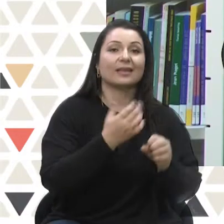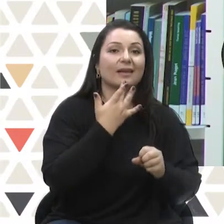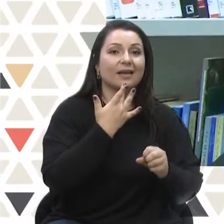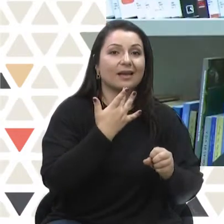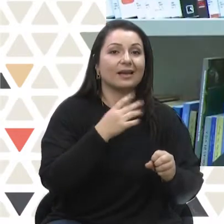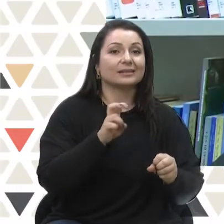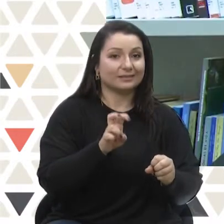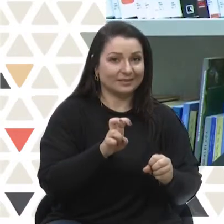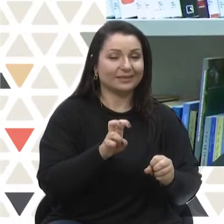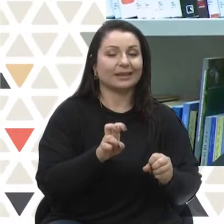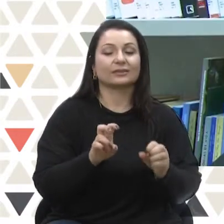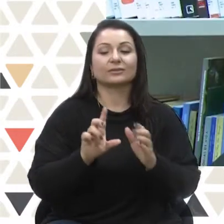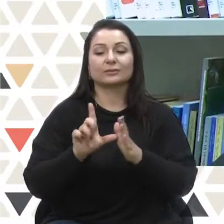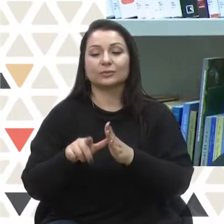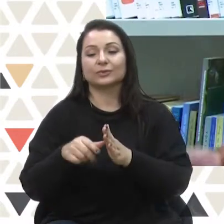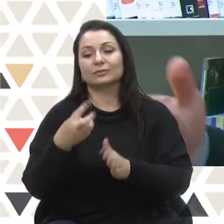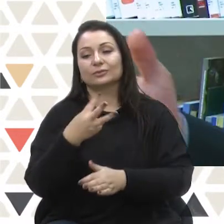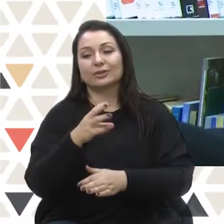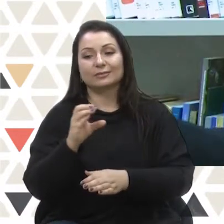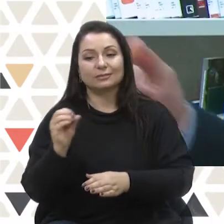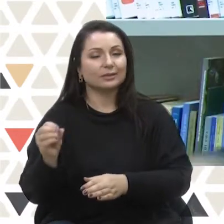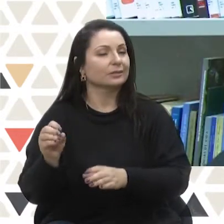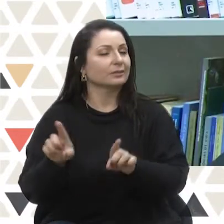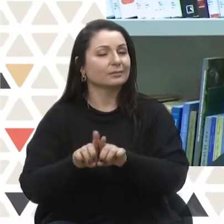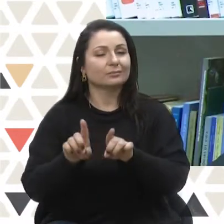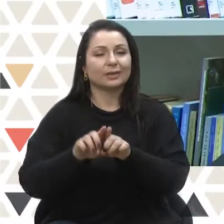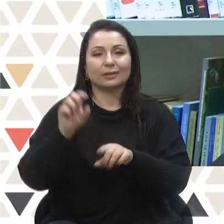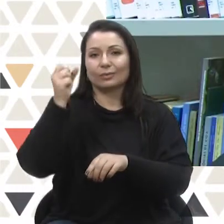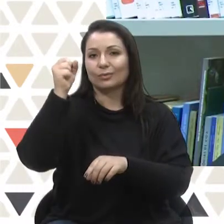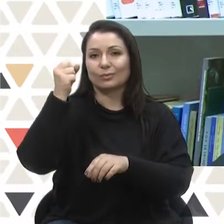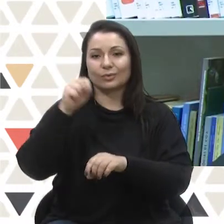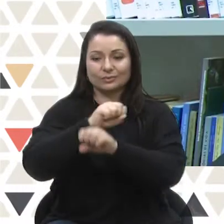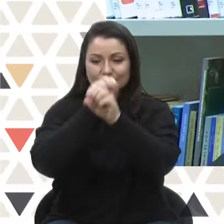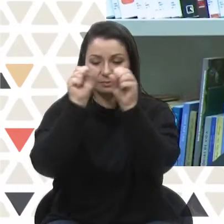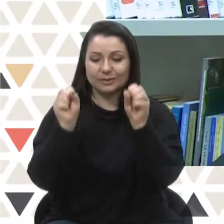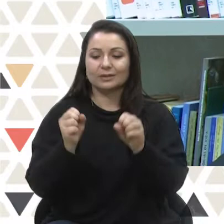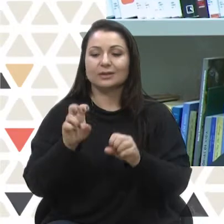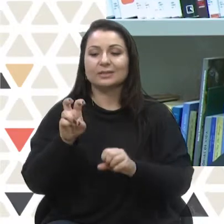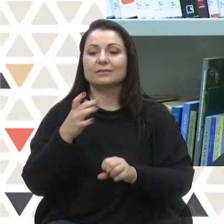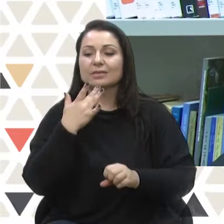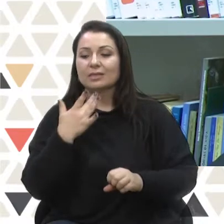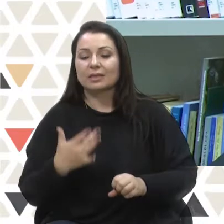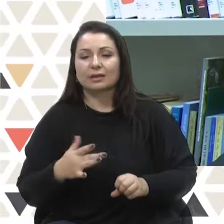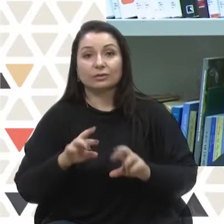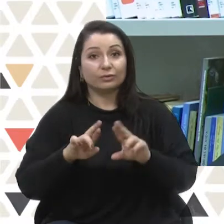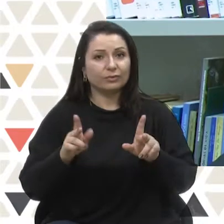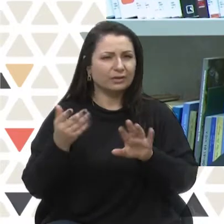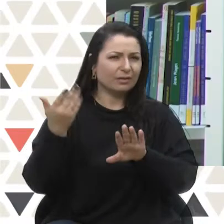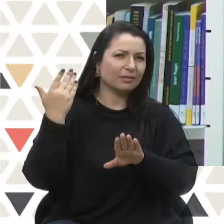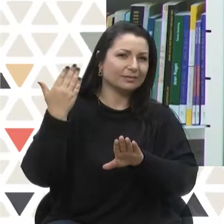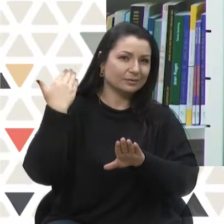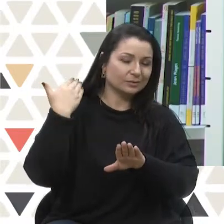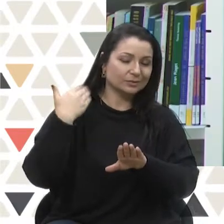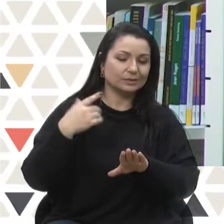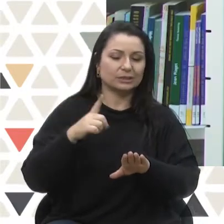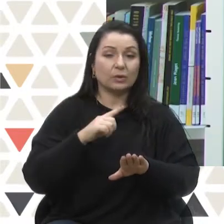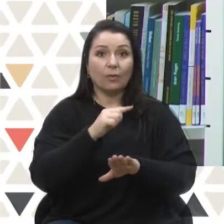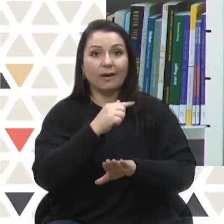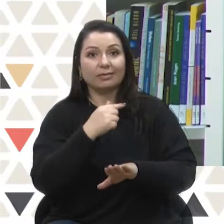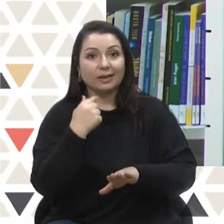5 horas da tarde da mesma forma do segundo turno no dia trinta de outubro começando as outras da manhã encerrando as dezessete horas da tarde